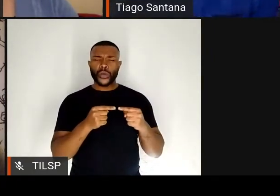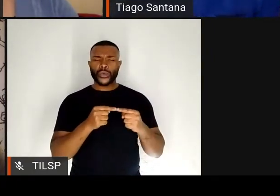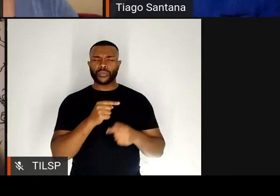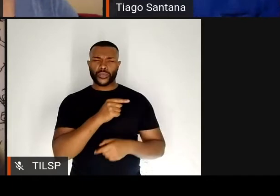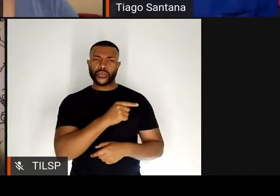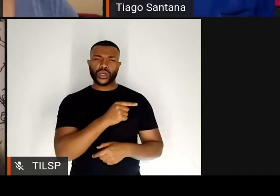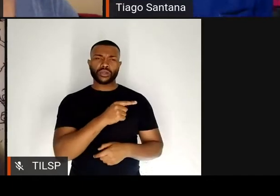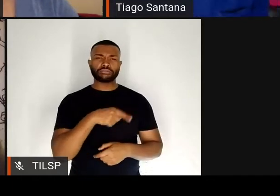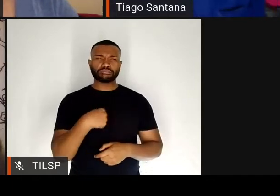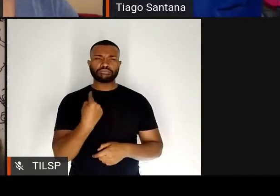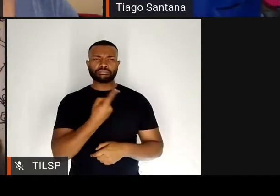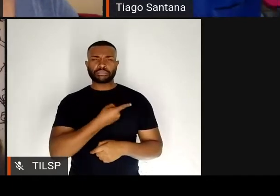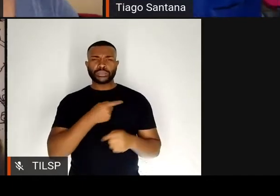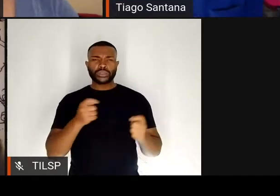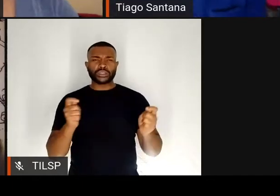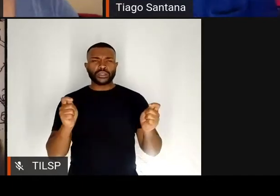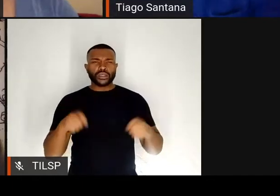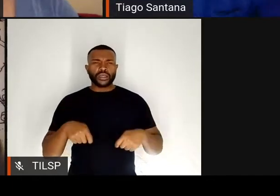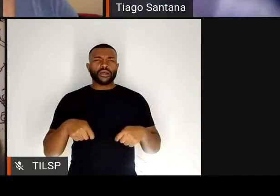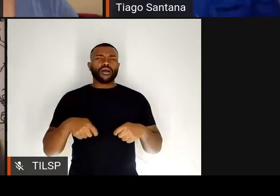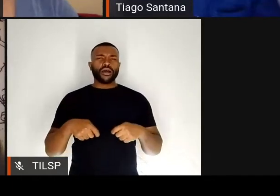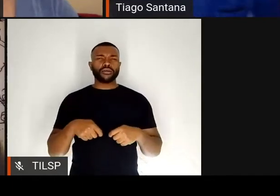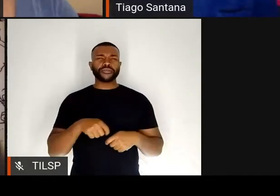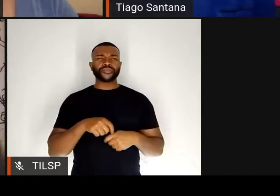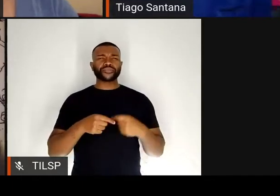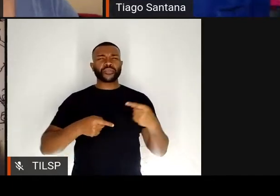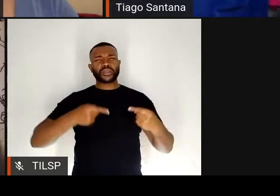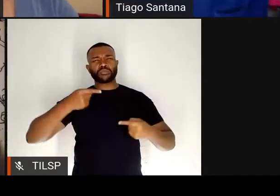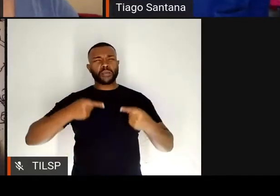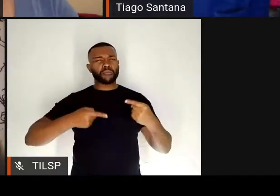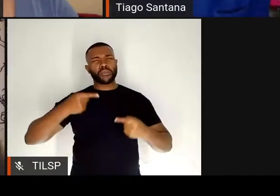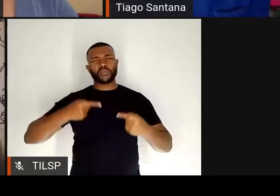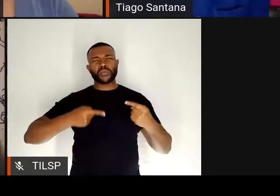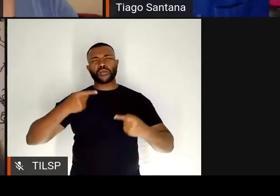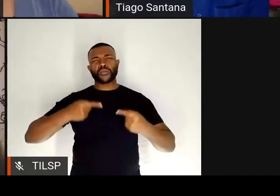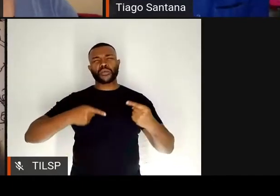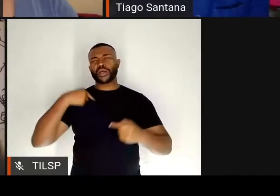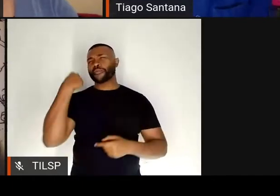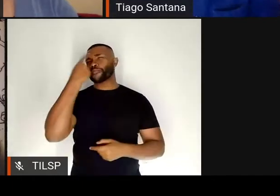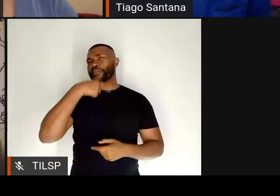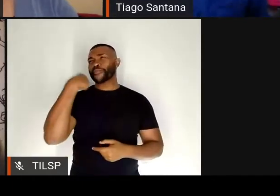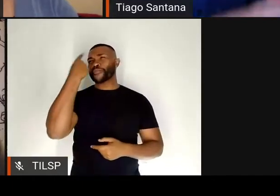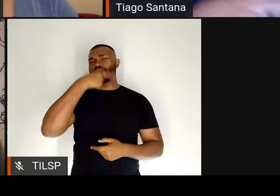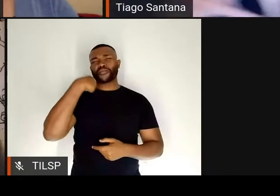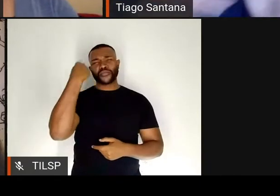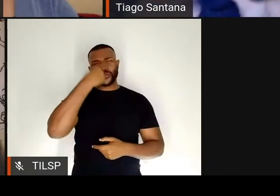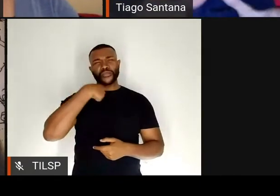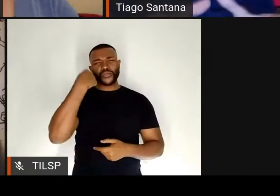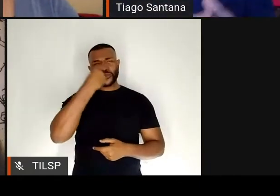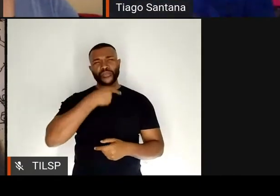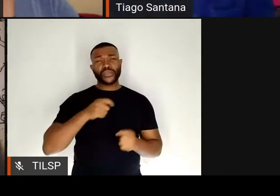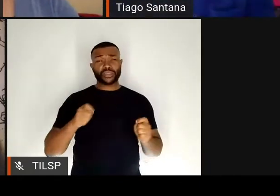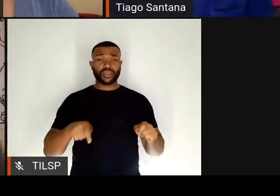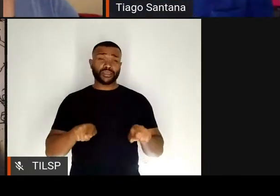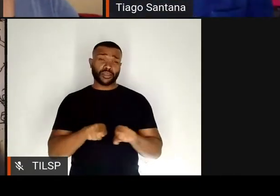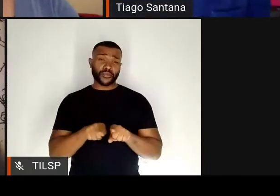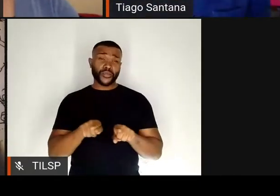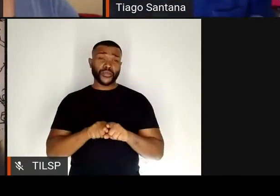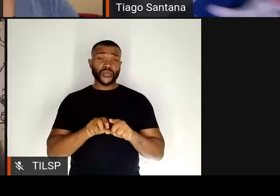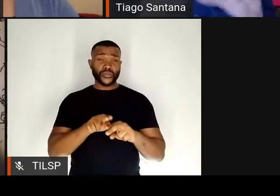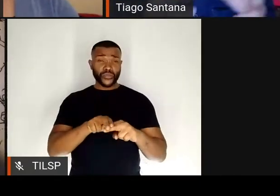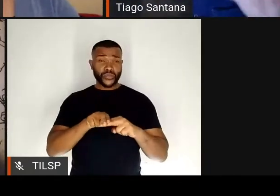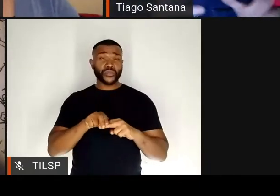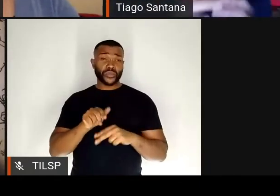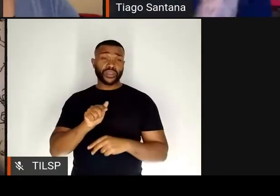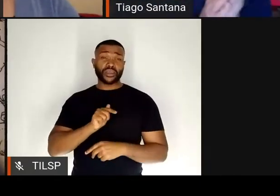acho que dá para a gente ficar, como a Érica falou, discutindo aqui há horas, né, sobre